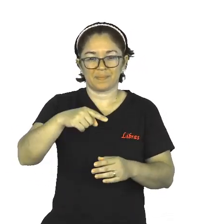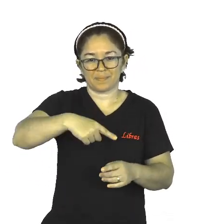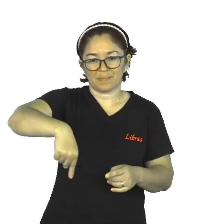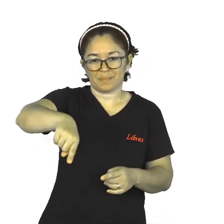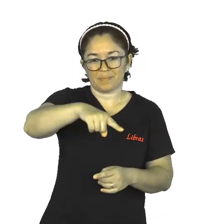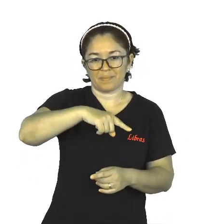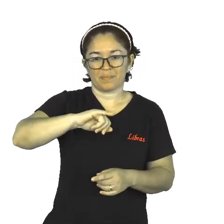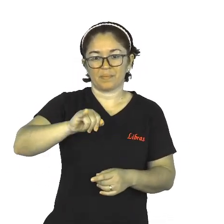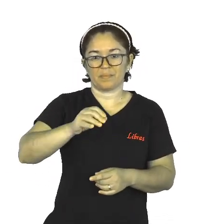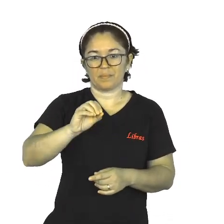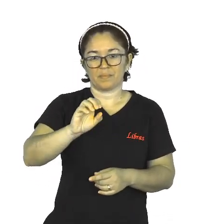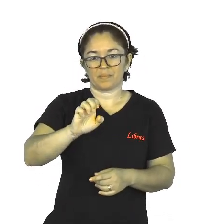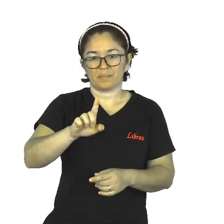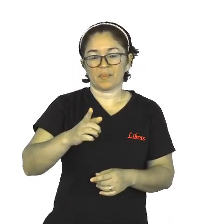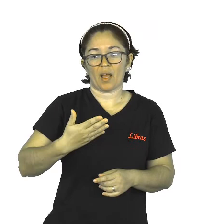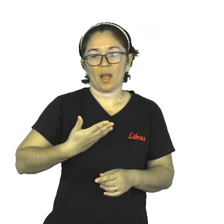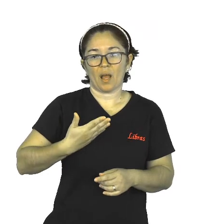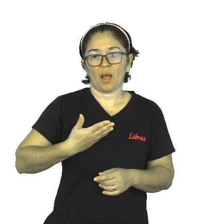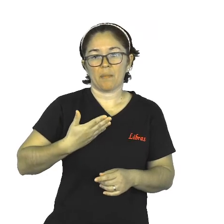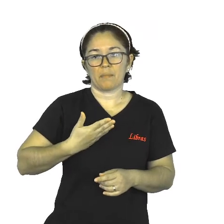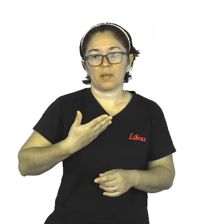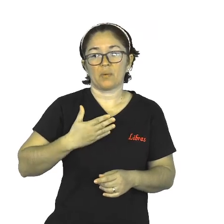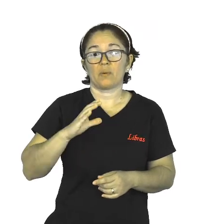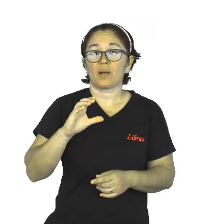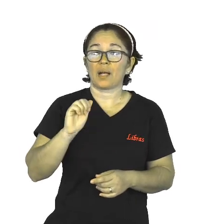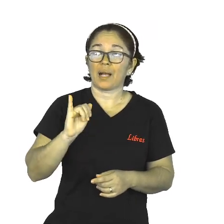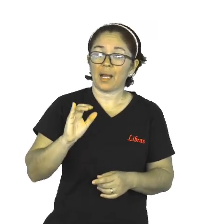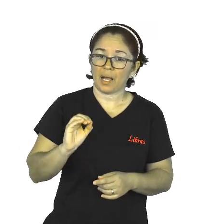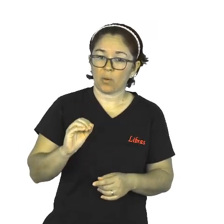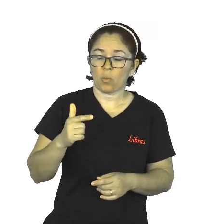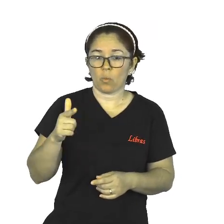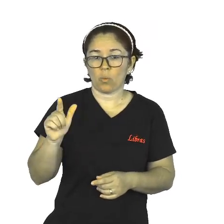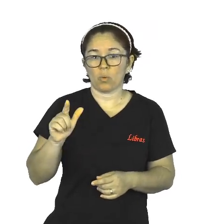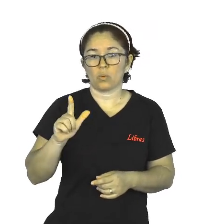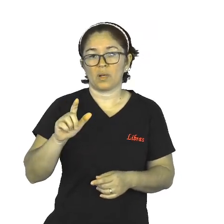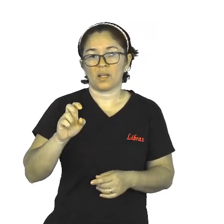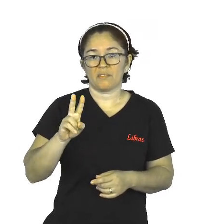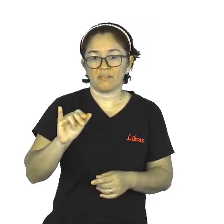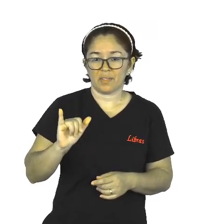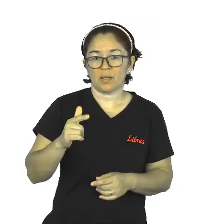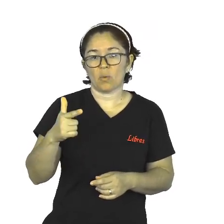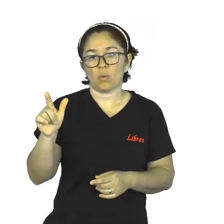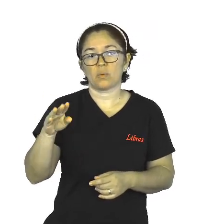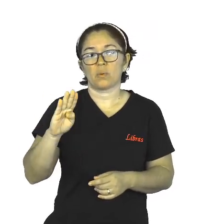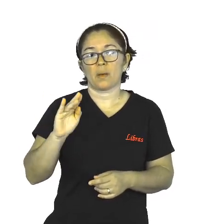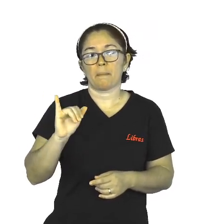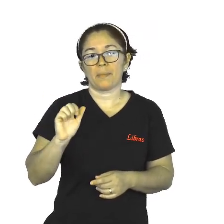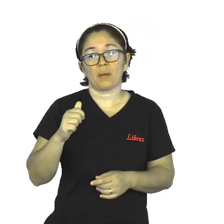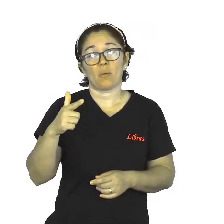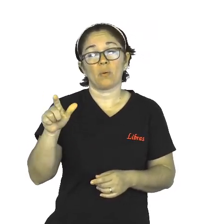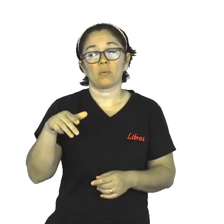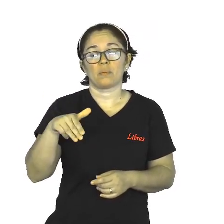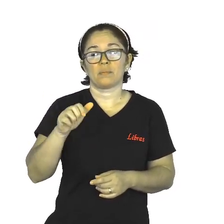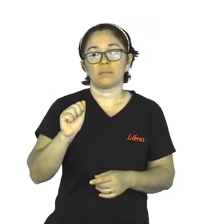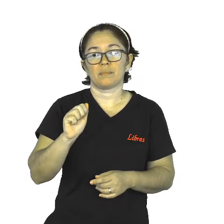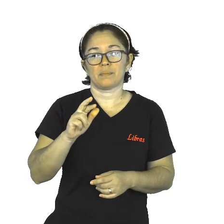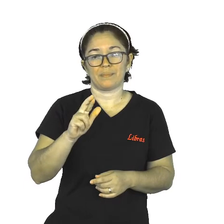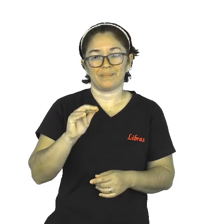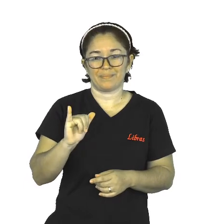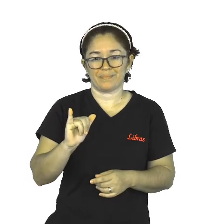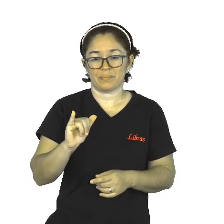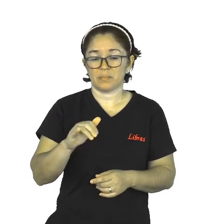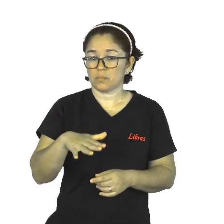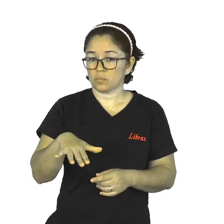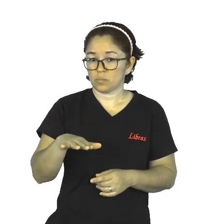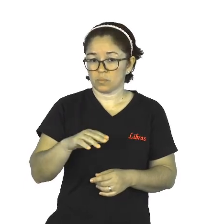Caio como colega, o Levi, a Bia e a Mari. Todos eles sentados próximos ao